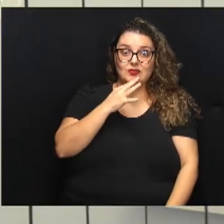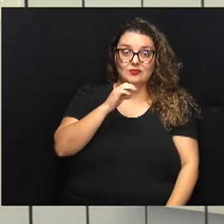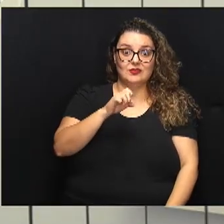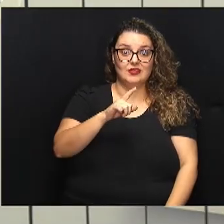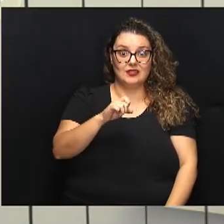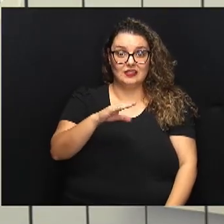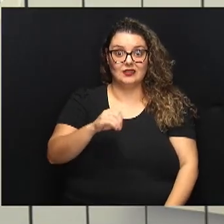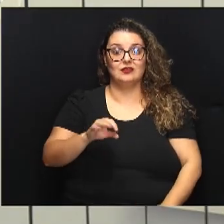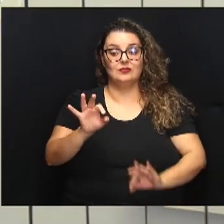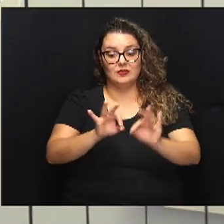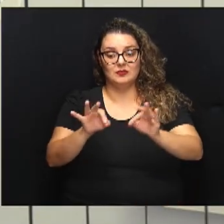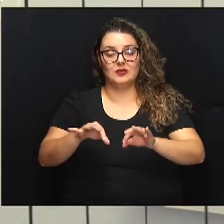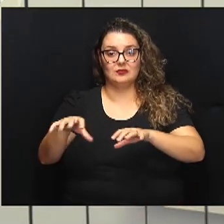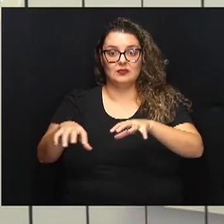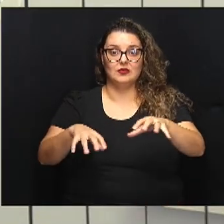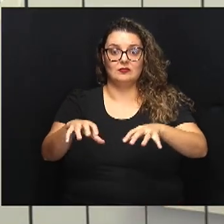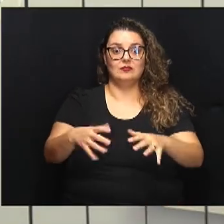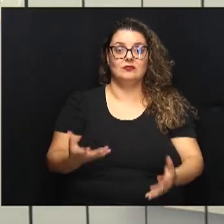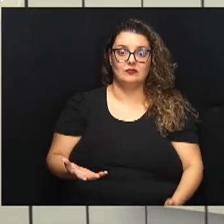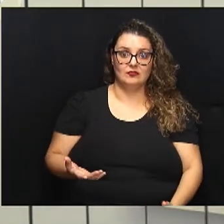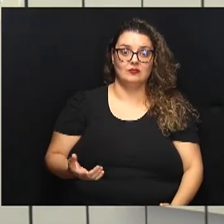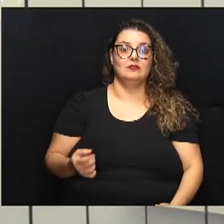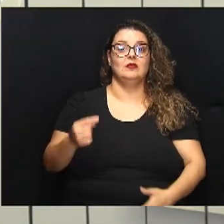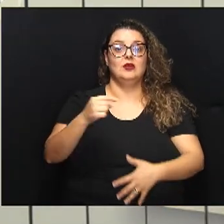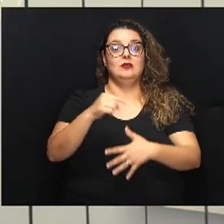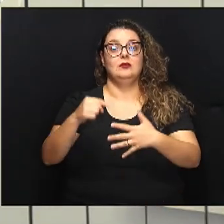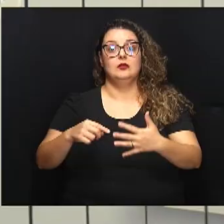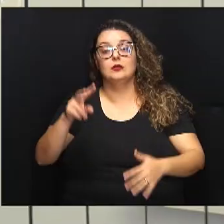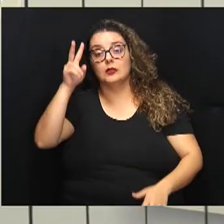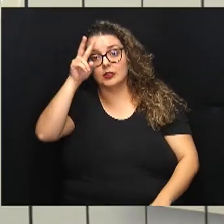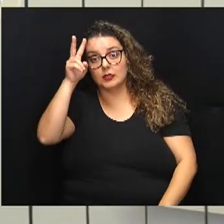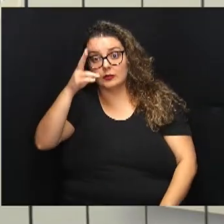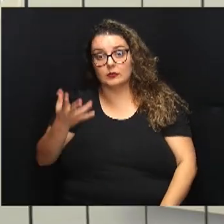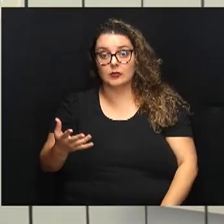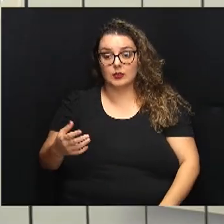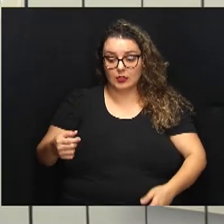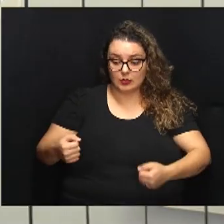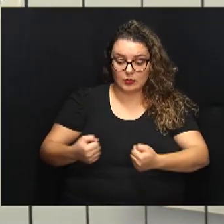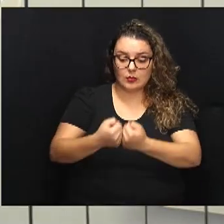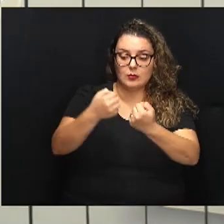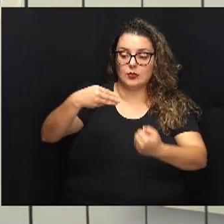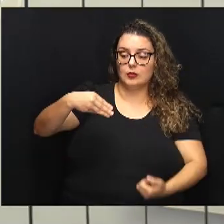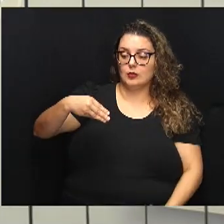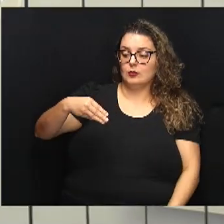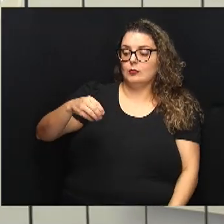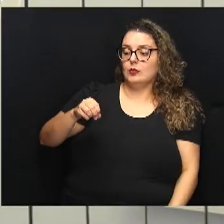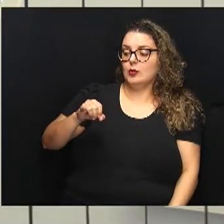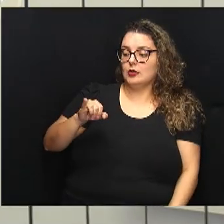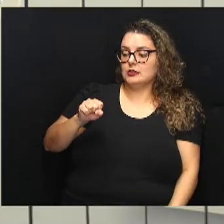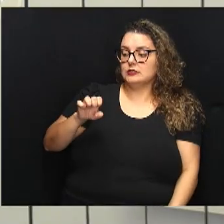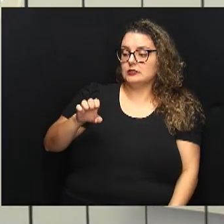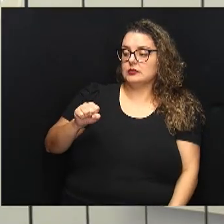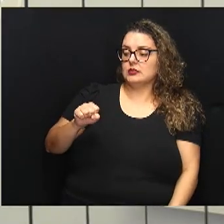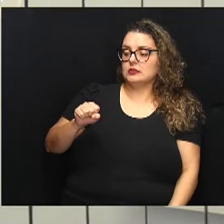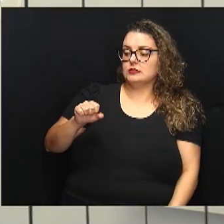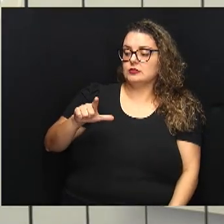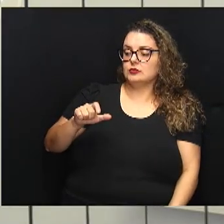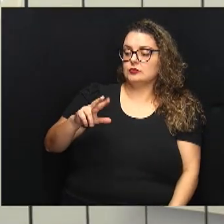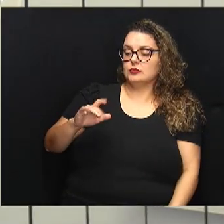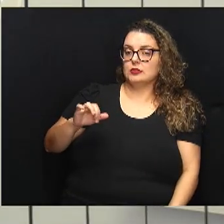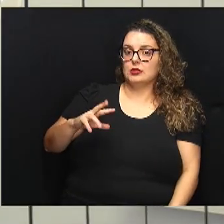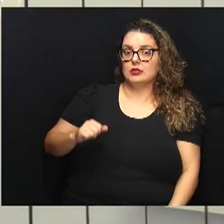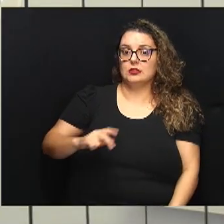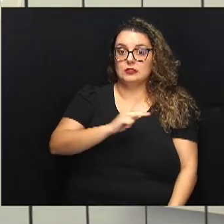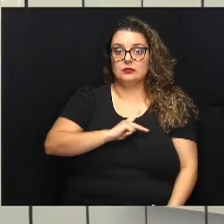uma equipe para pelo menos pontuar. Lembrando, em confronto no Moisés Lucarelli, portanto, a Ponte Preta vai ser a